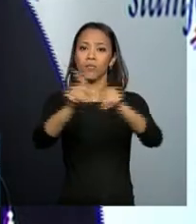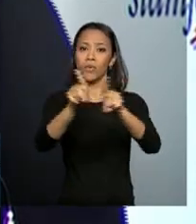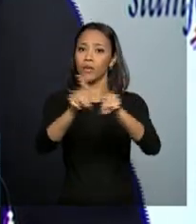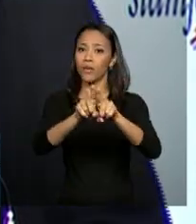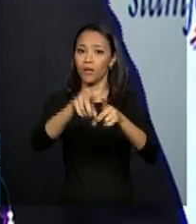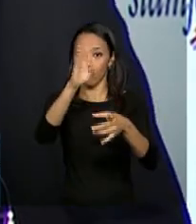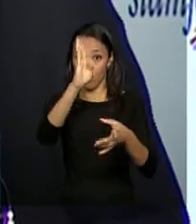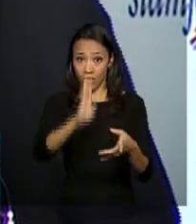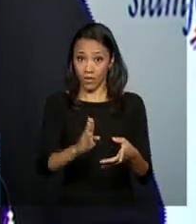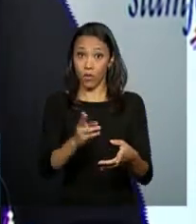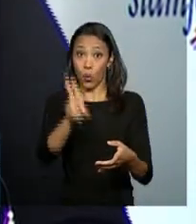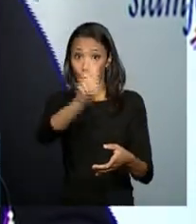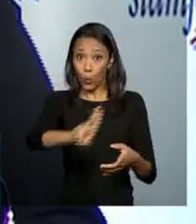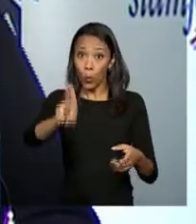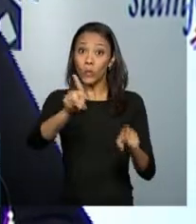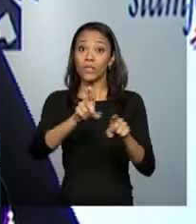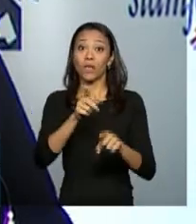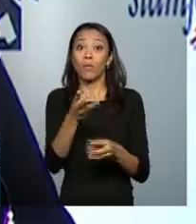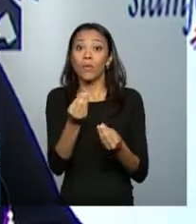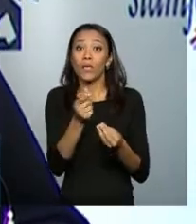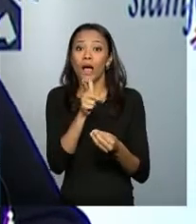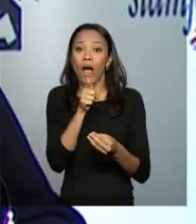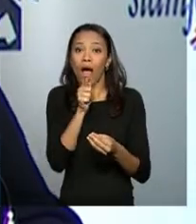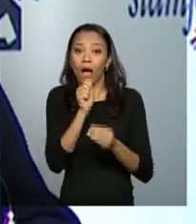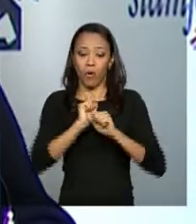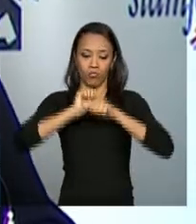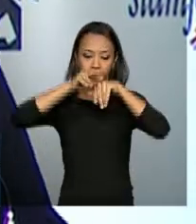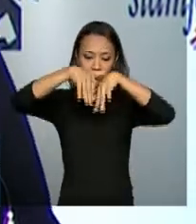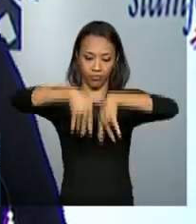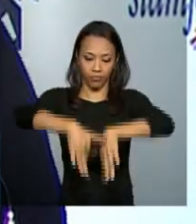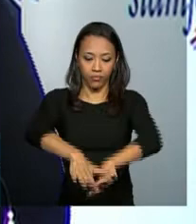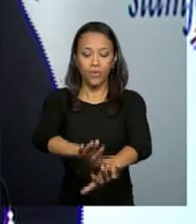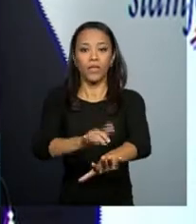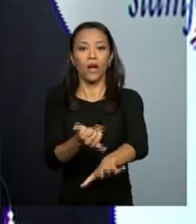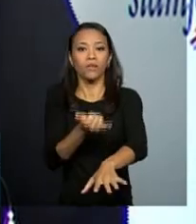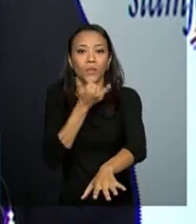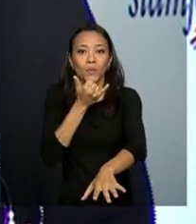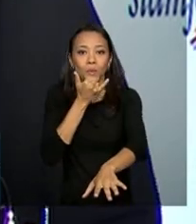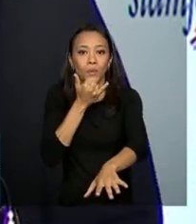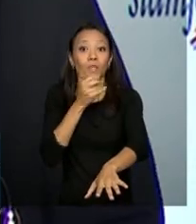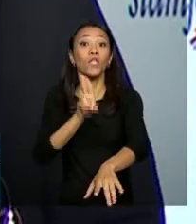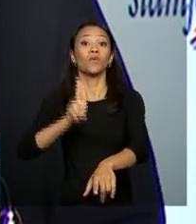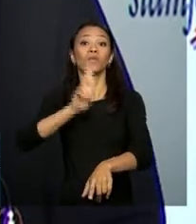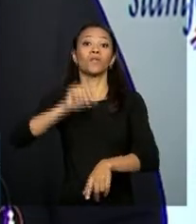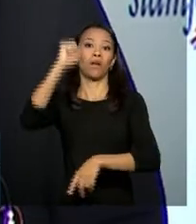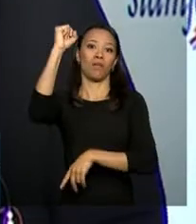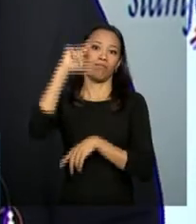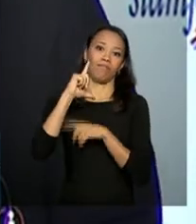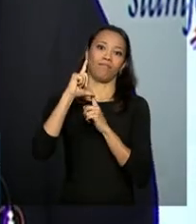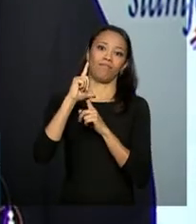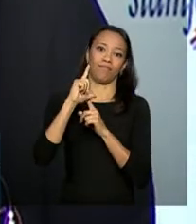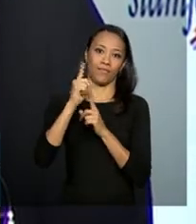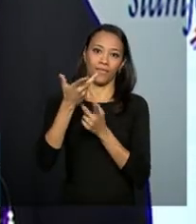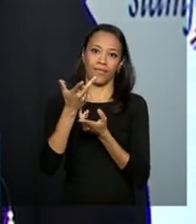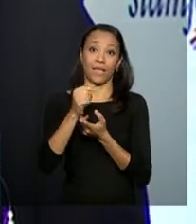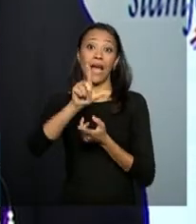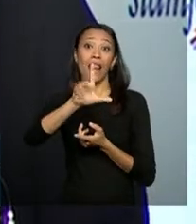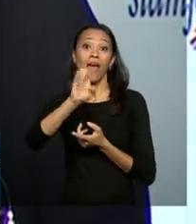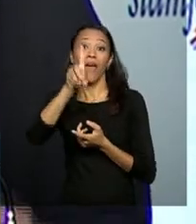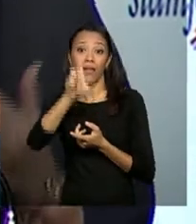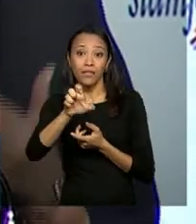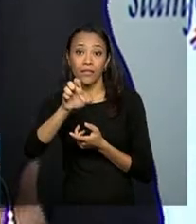hidrotérmico na sua matriz energética, poupa água. Então, todas essas práticas, elas